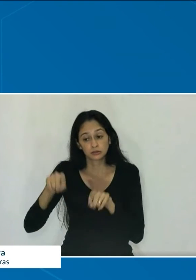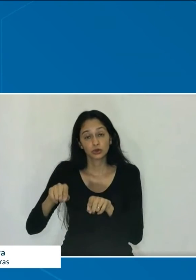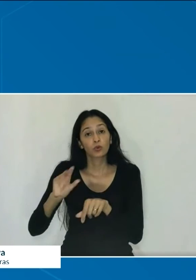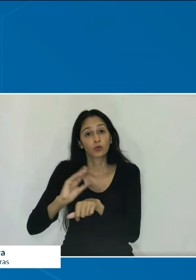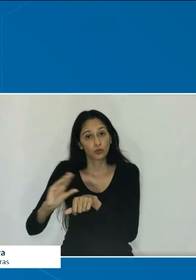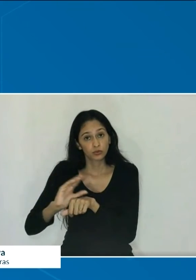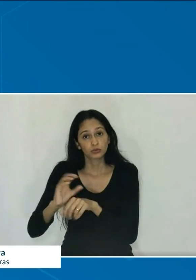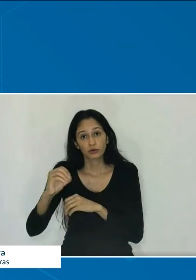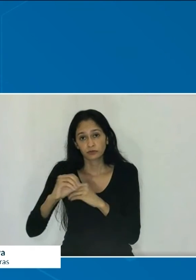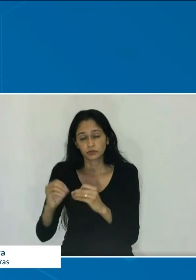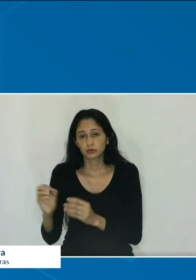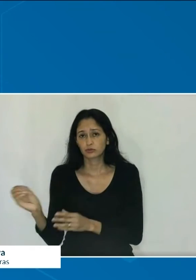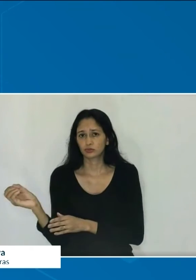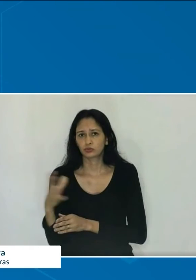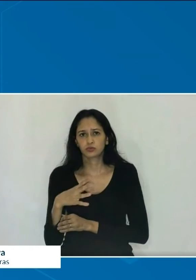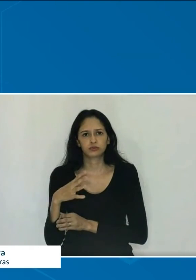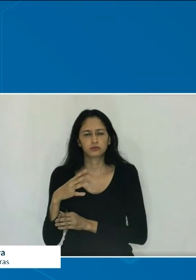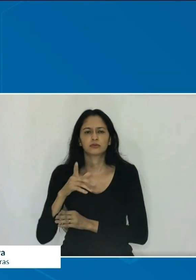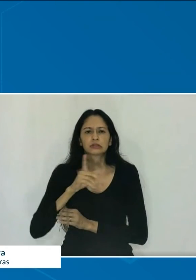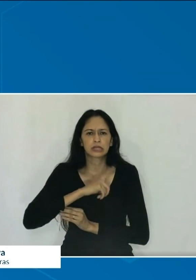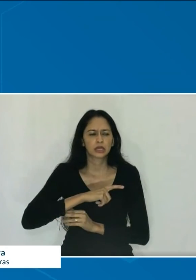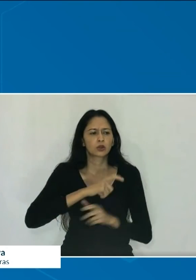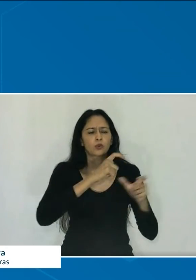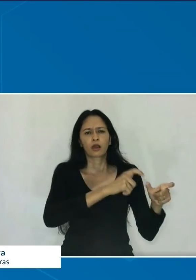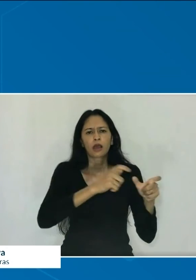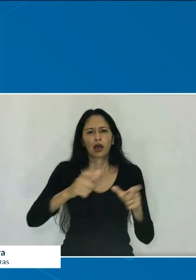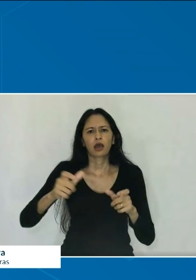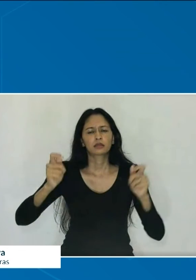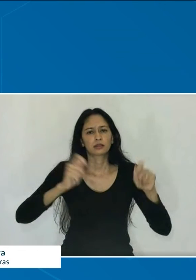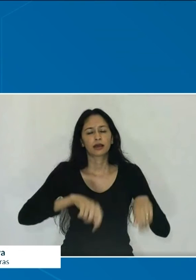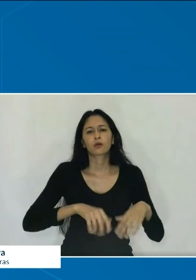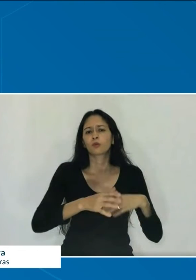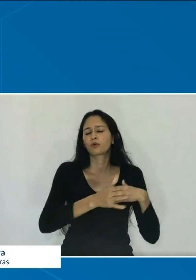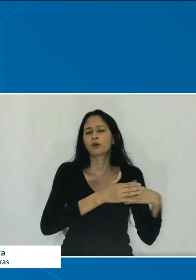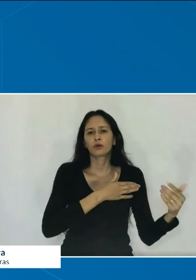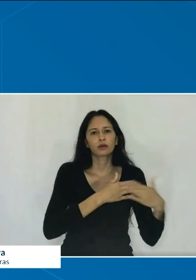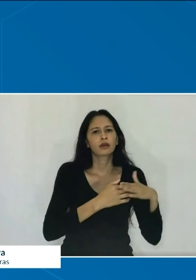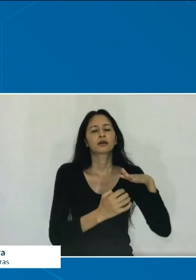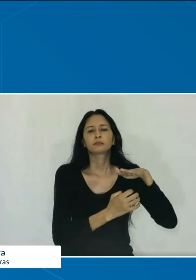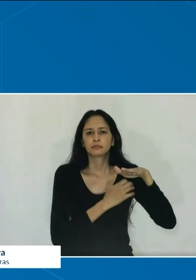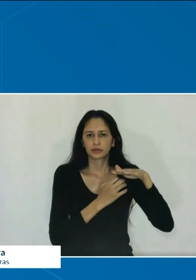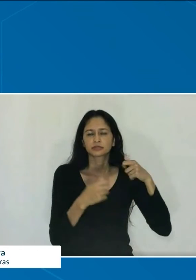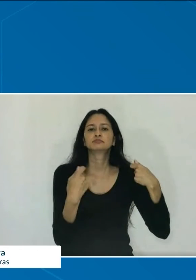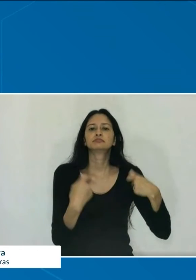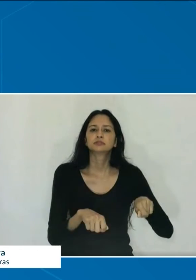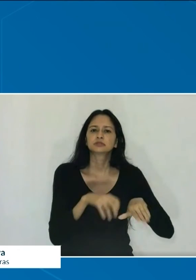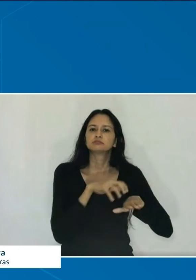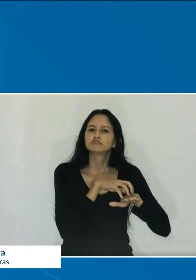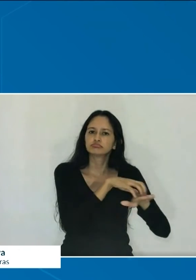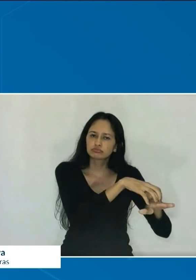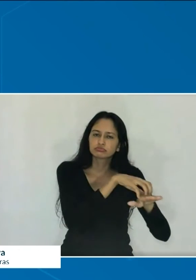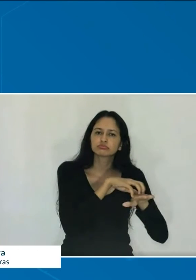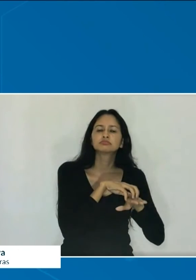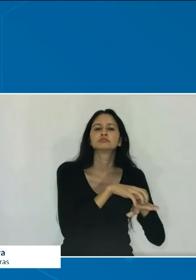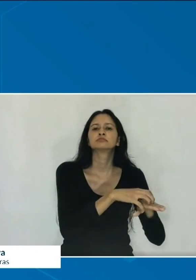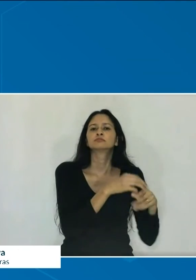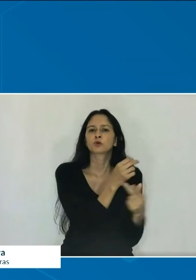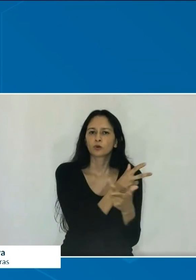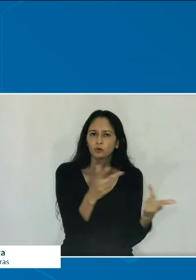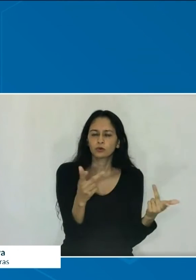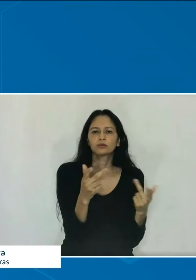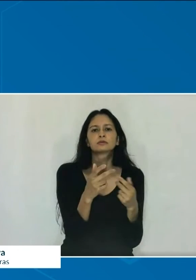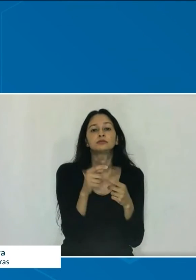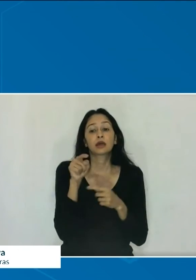vários setores e departamentos de logística. Hoje qualquer empresa precisa de transporte, precisa de fazer entrega, e isso é